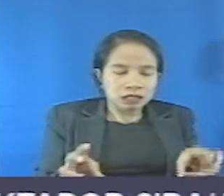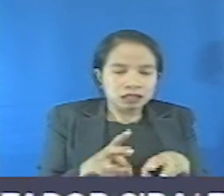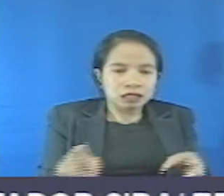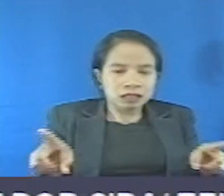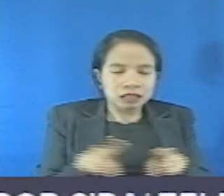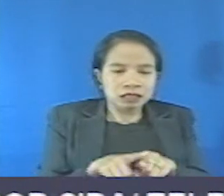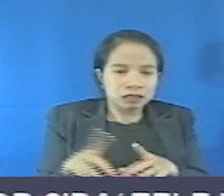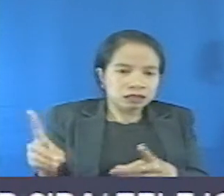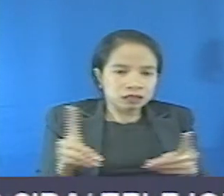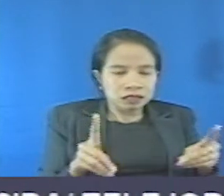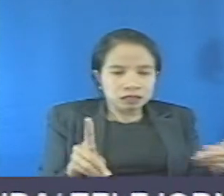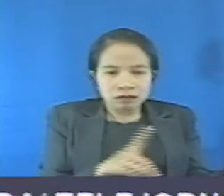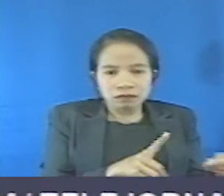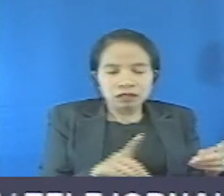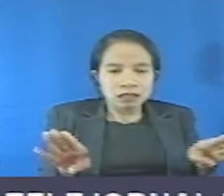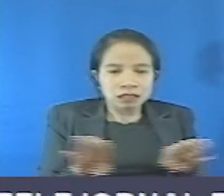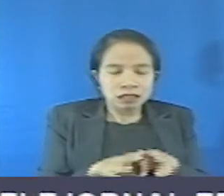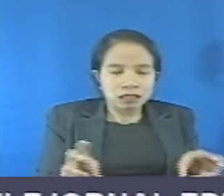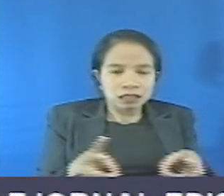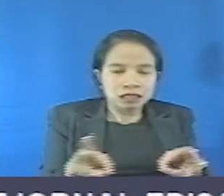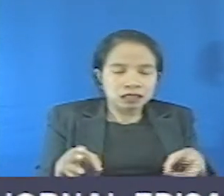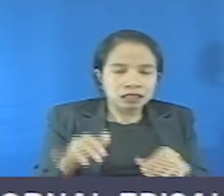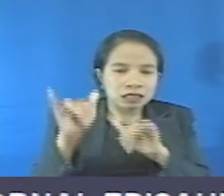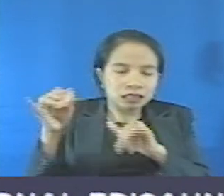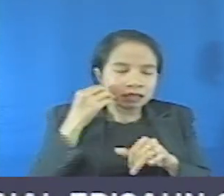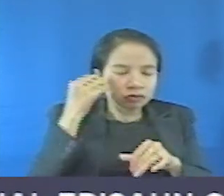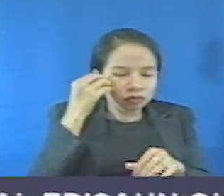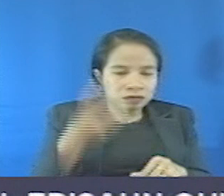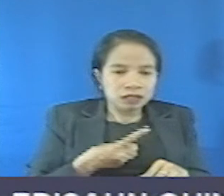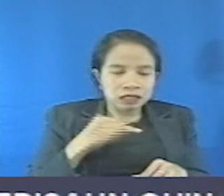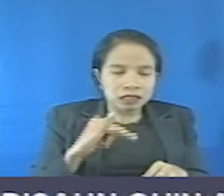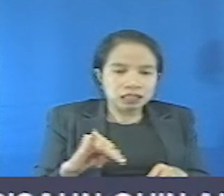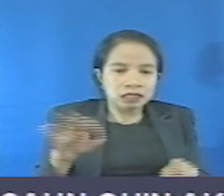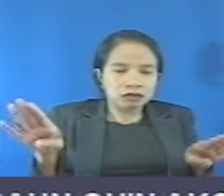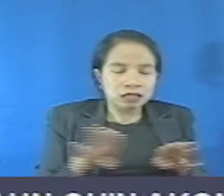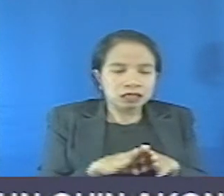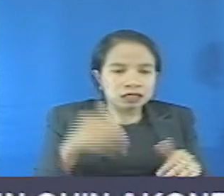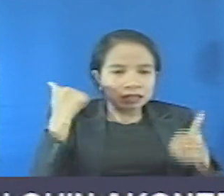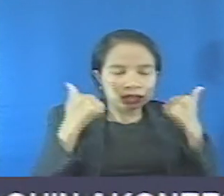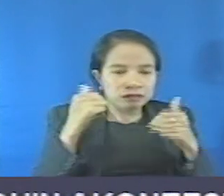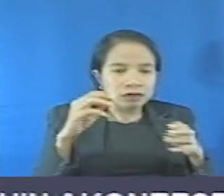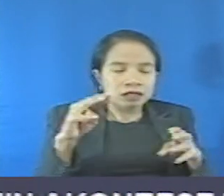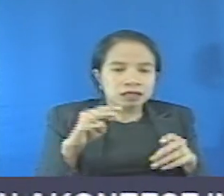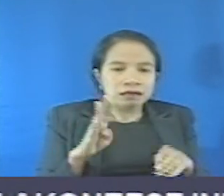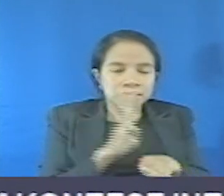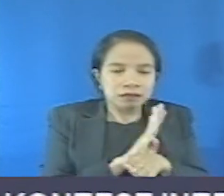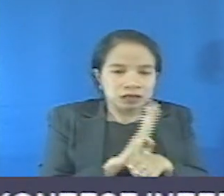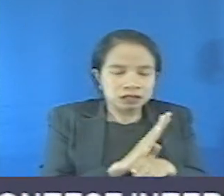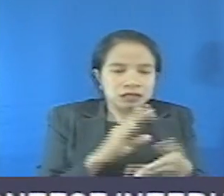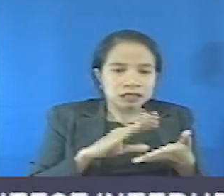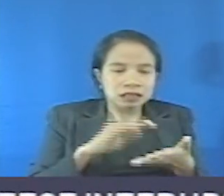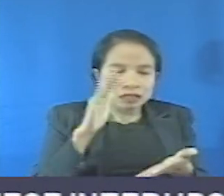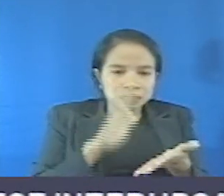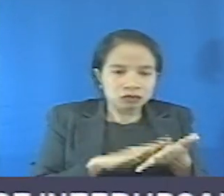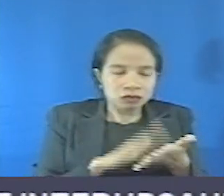Relaciona a implementação cerca sanitária no confinamento obrigatório e a dele, Horitaka provisório atividades negócio, ensino e